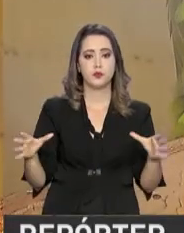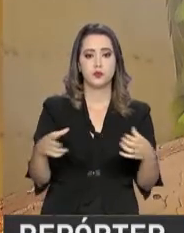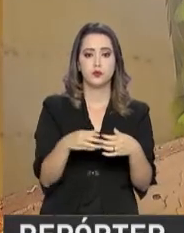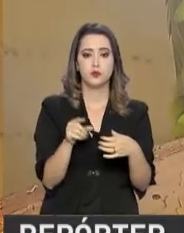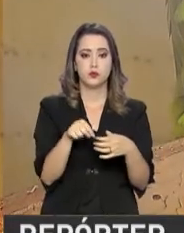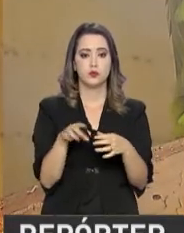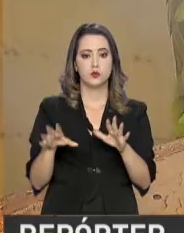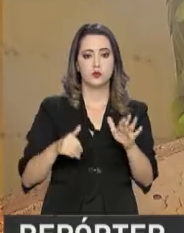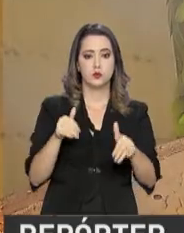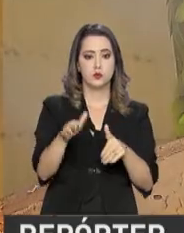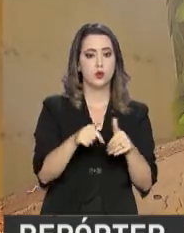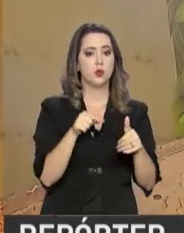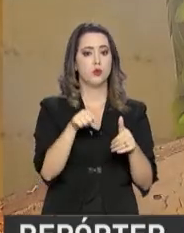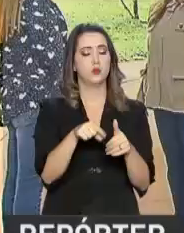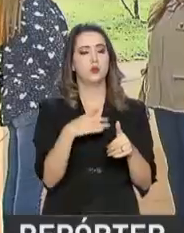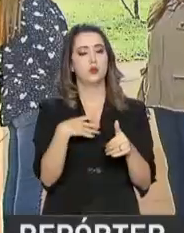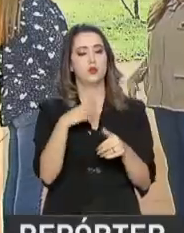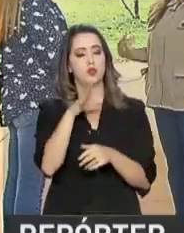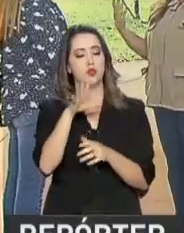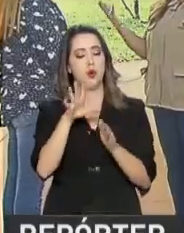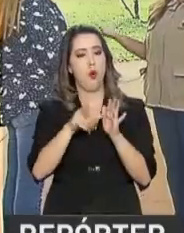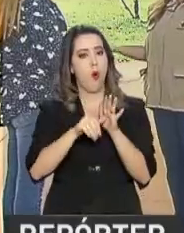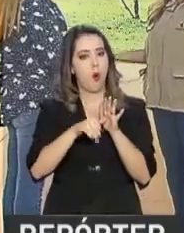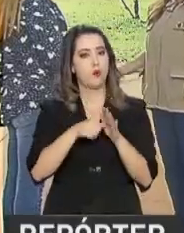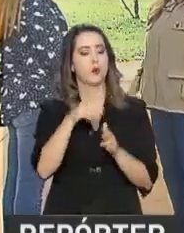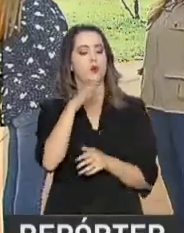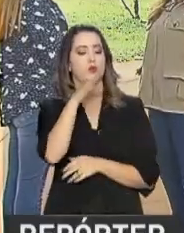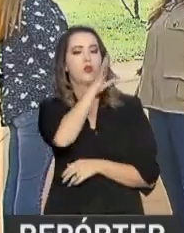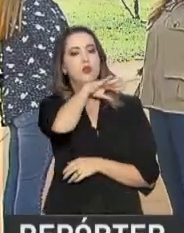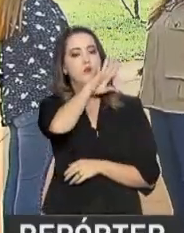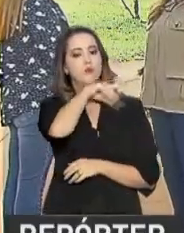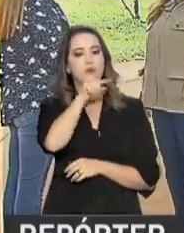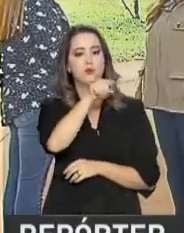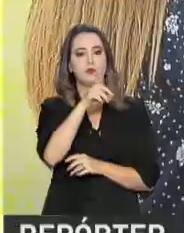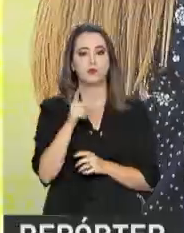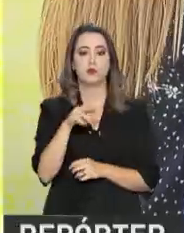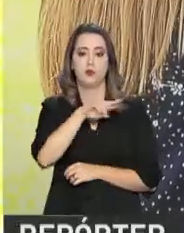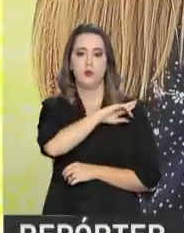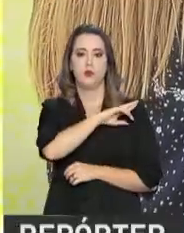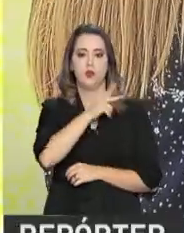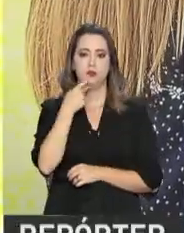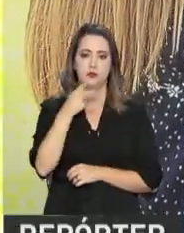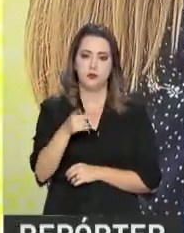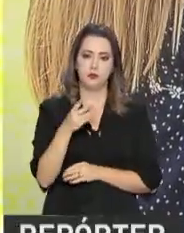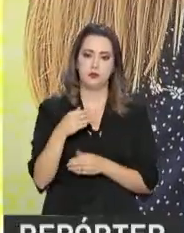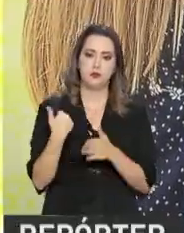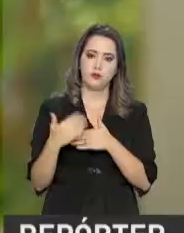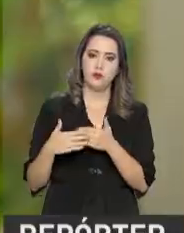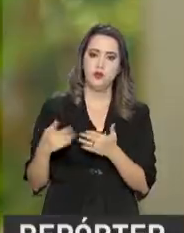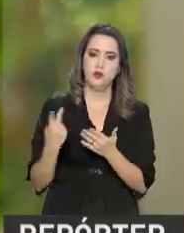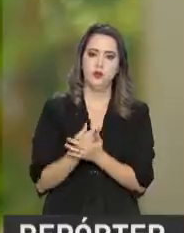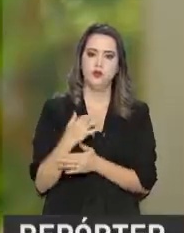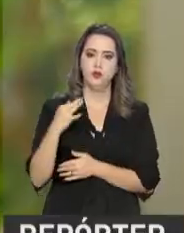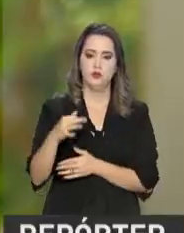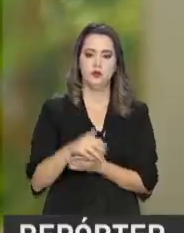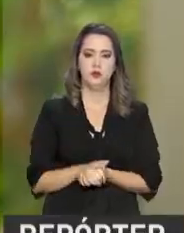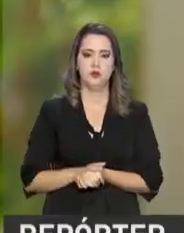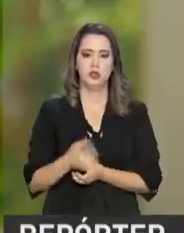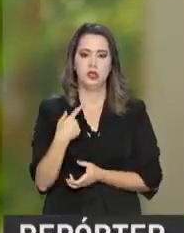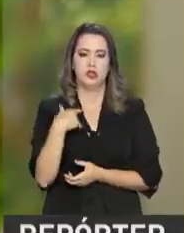de tráfico de animais silvestres é responsável por cuidar dessas aves fala das consequências muito mal